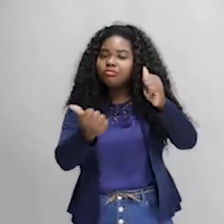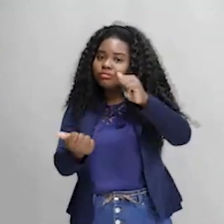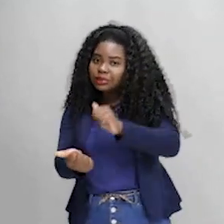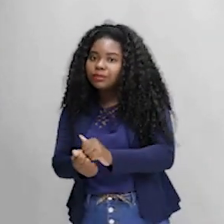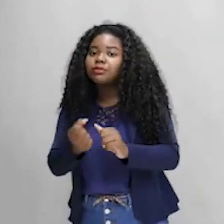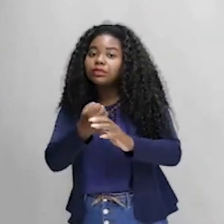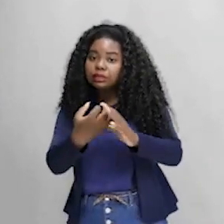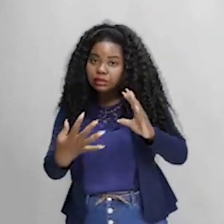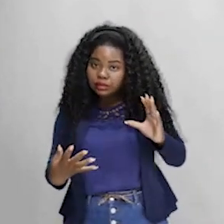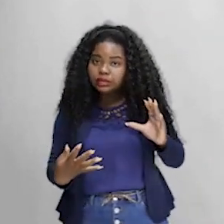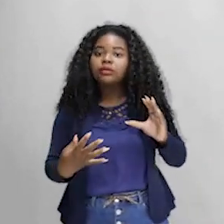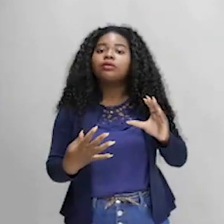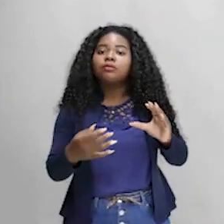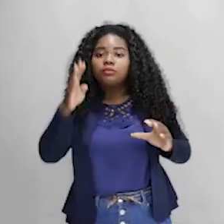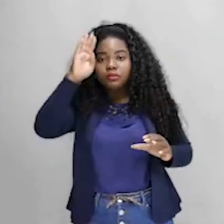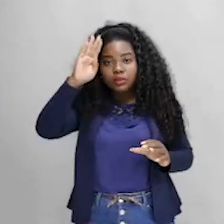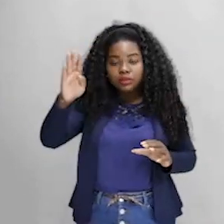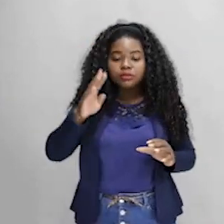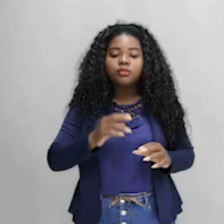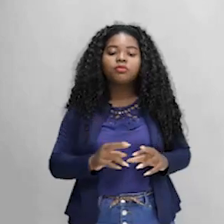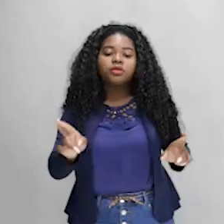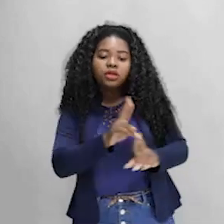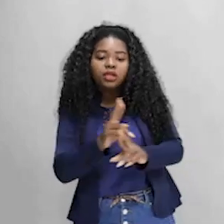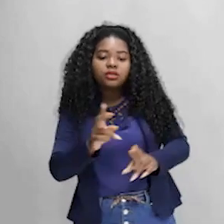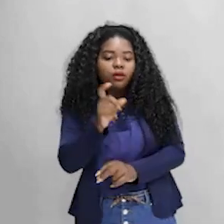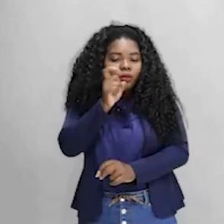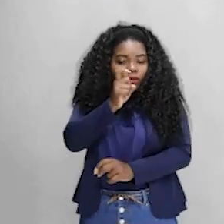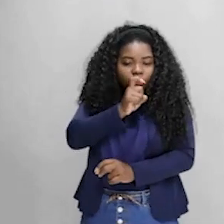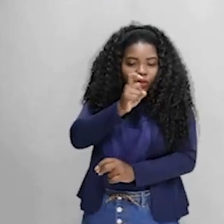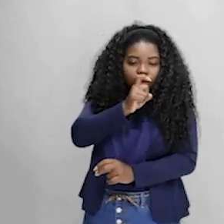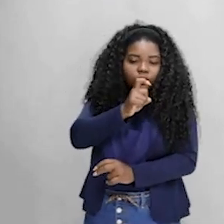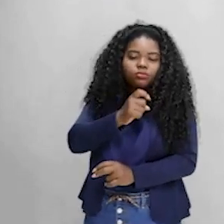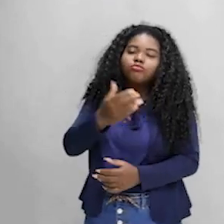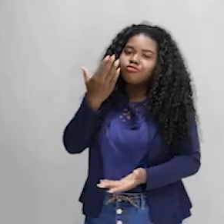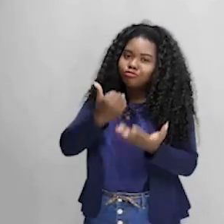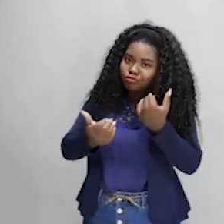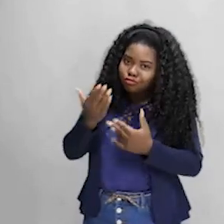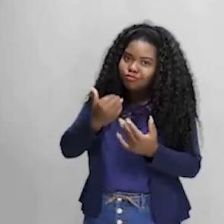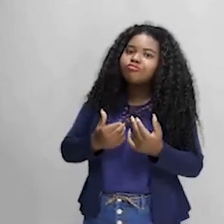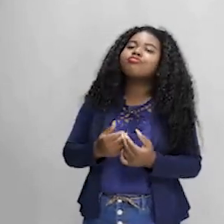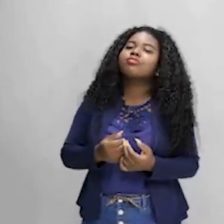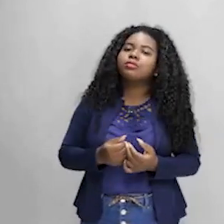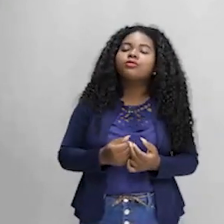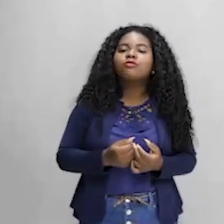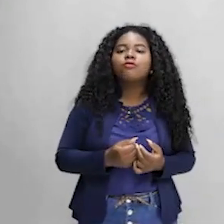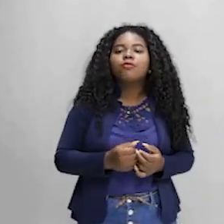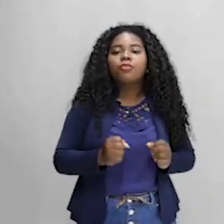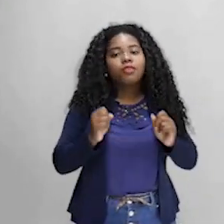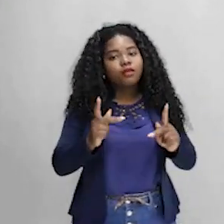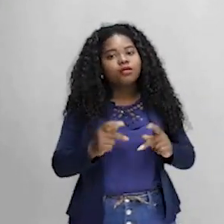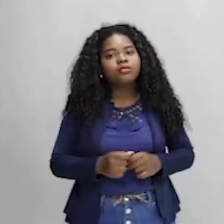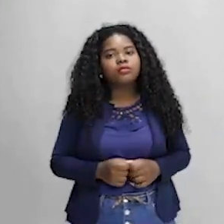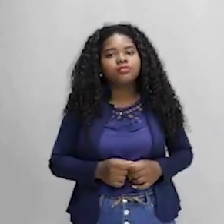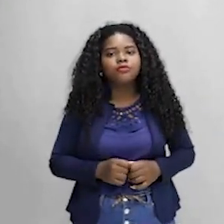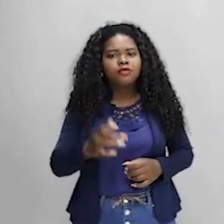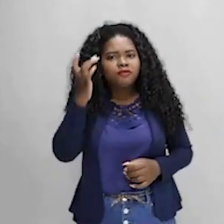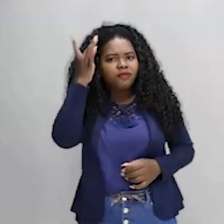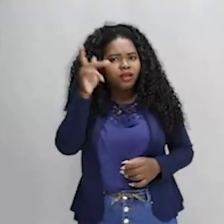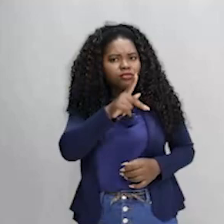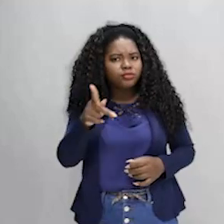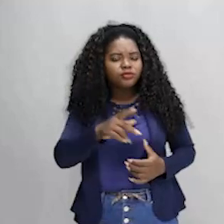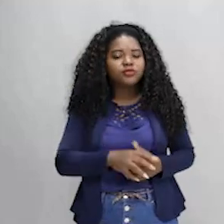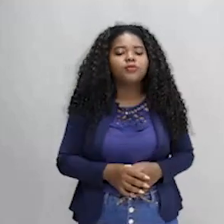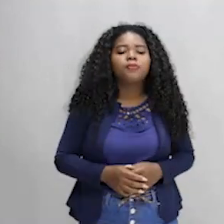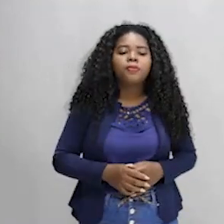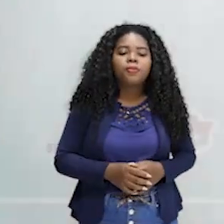extremas, principalmente relativas ao frio e à falta de alimentação. Beleza? Facinho, Marcos, isso aí, né? Exatamente,